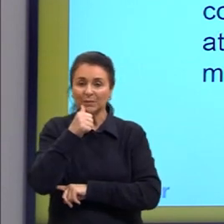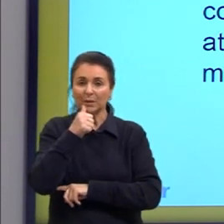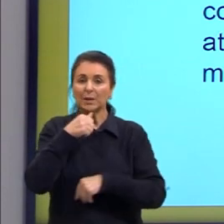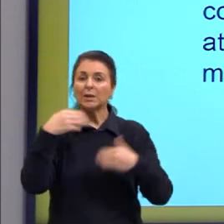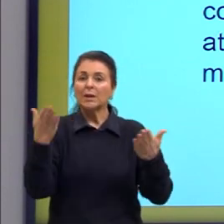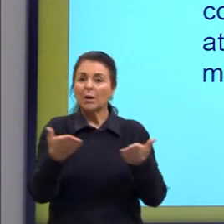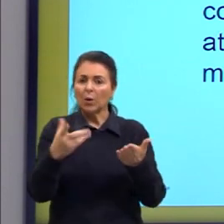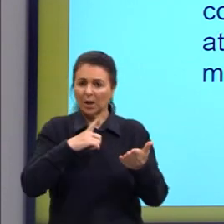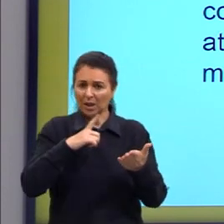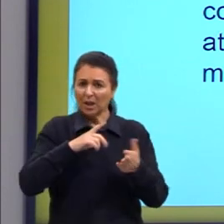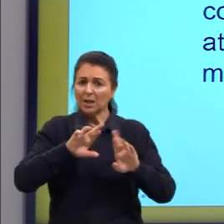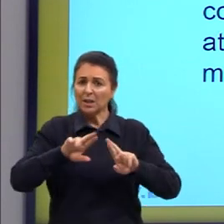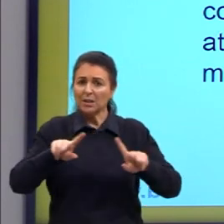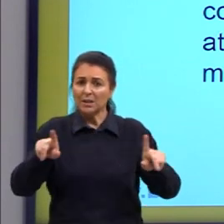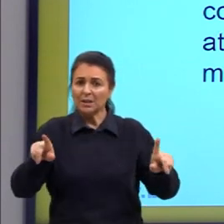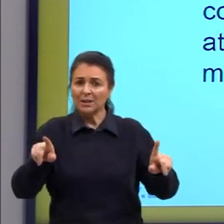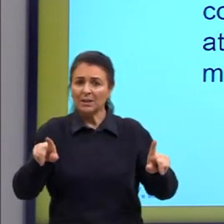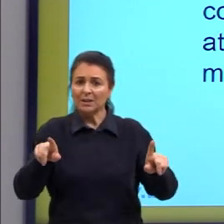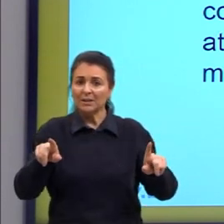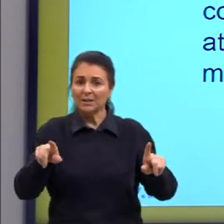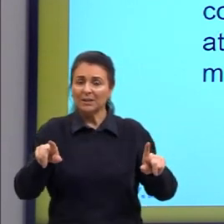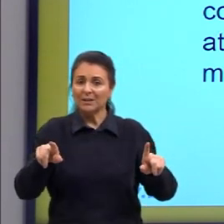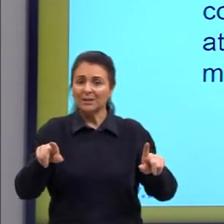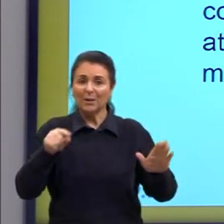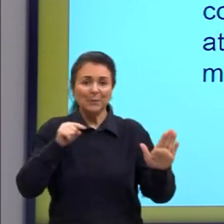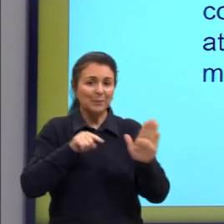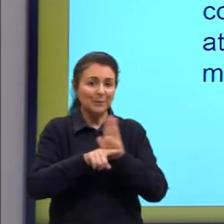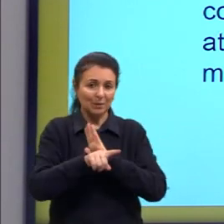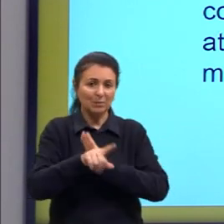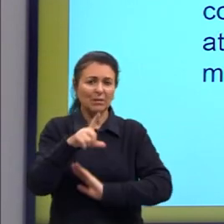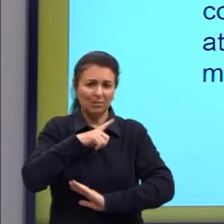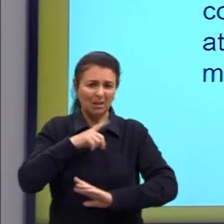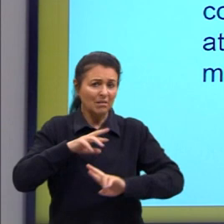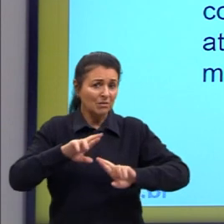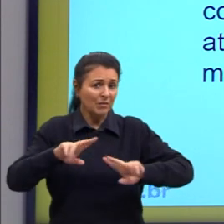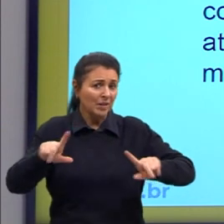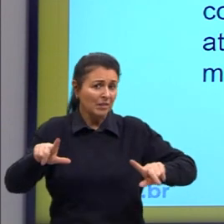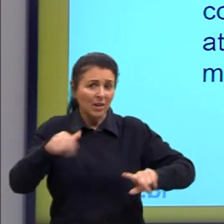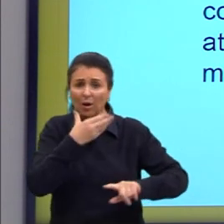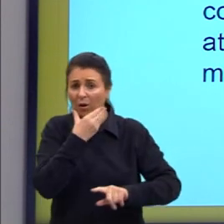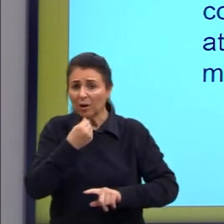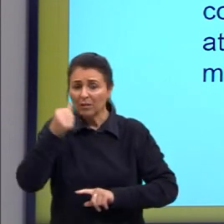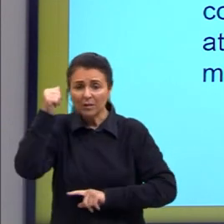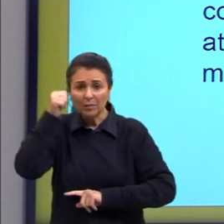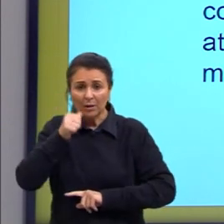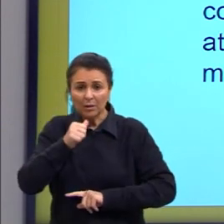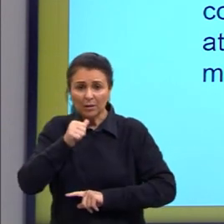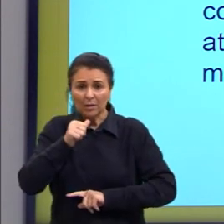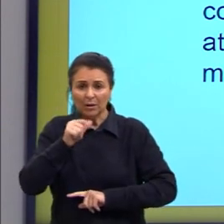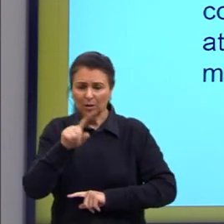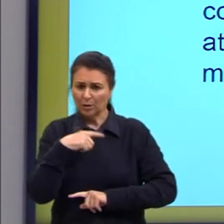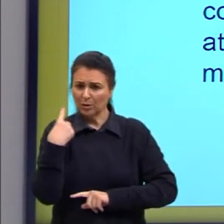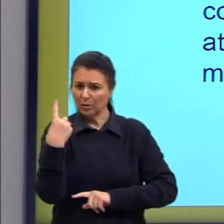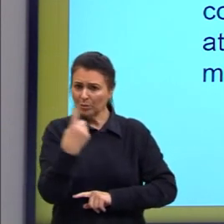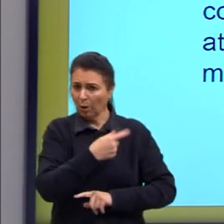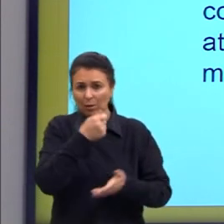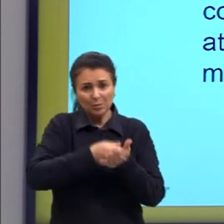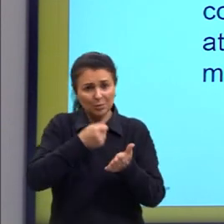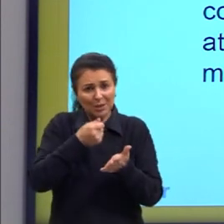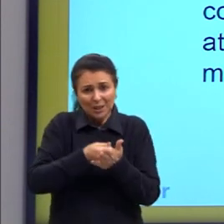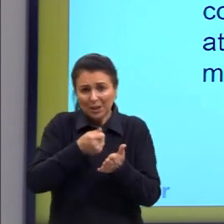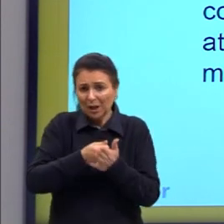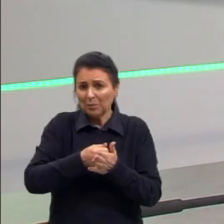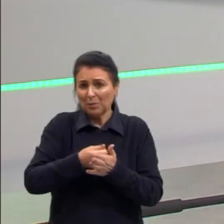atualmente existe essa diferença a pergunta para vocês Existe diferença entre homens e mulheres nós lutamos para que isso não